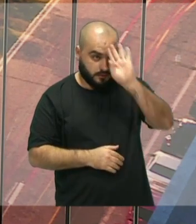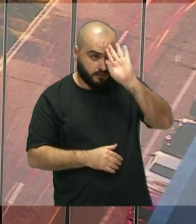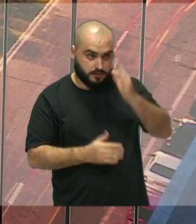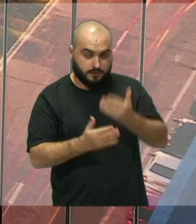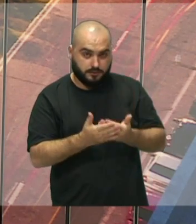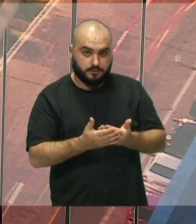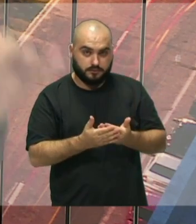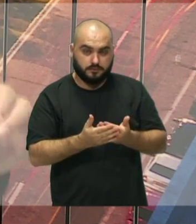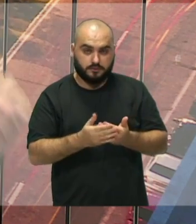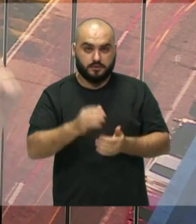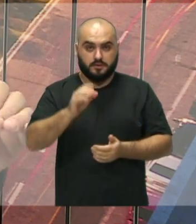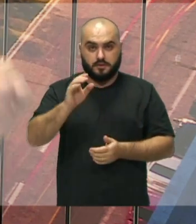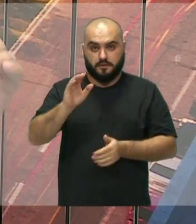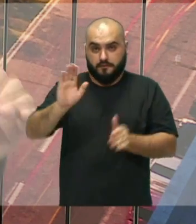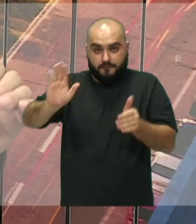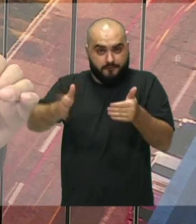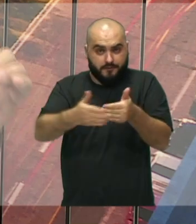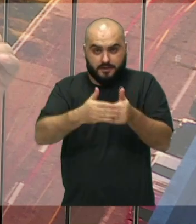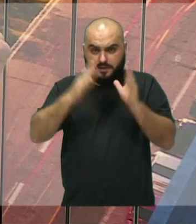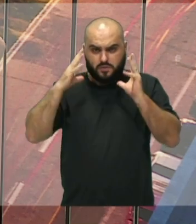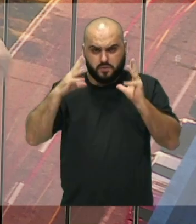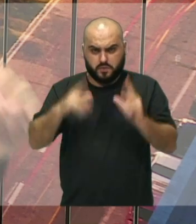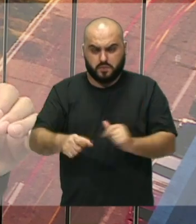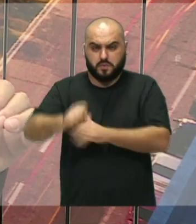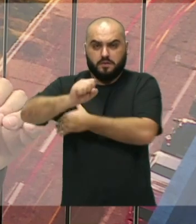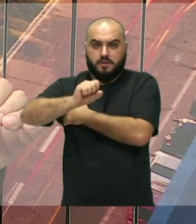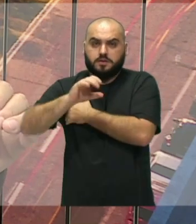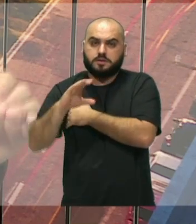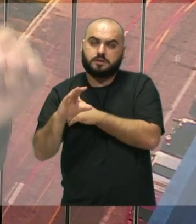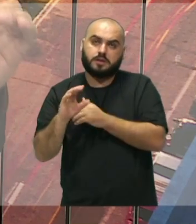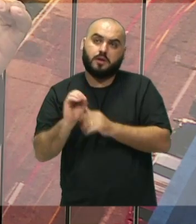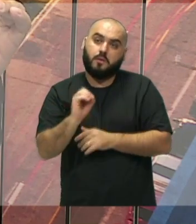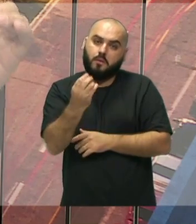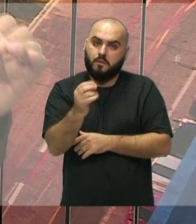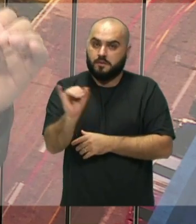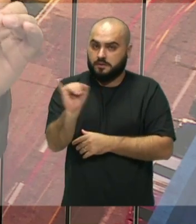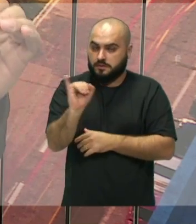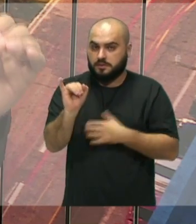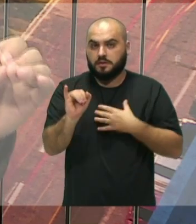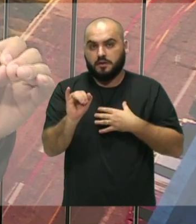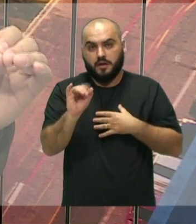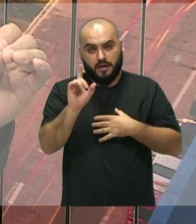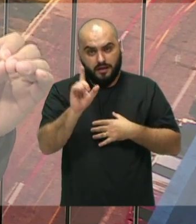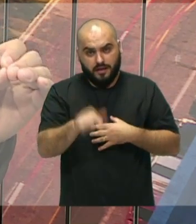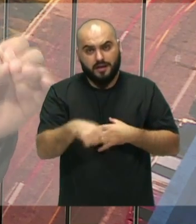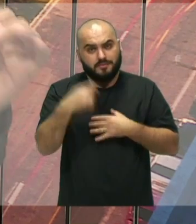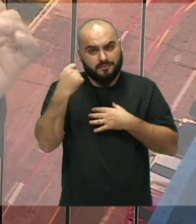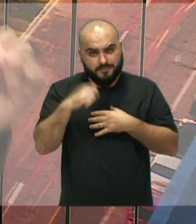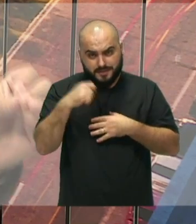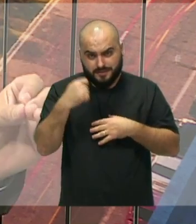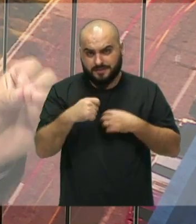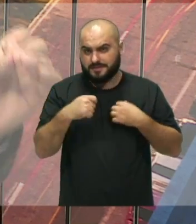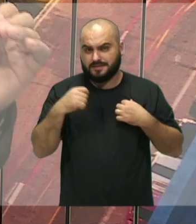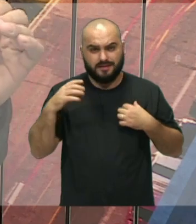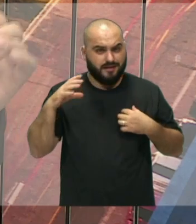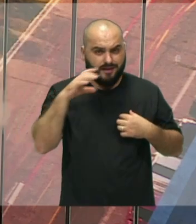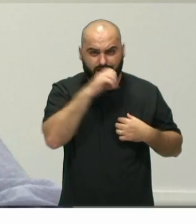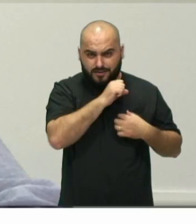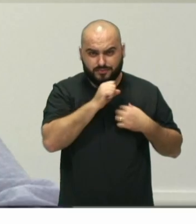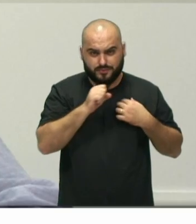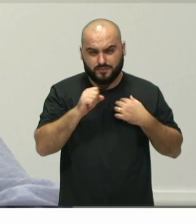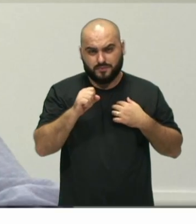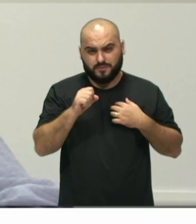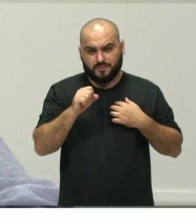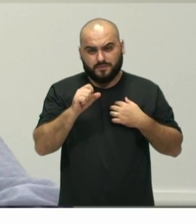essa medida de lockdown aqui para Santa Catarina, ou mais específico Itajaí, ela é necessária de uma forma bem rigorosa